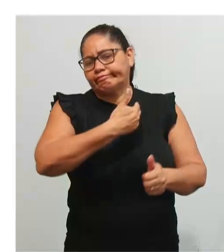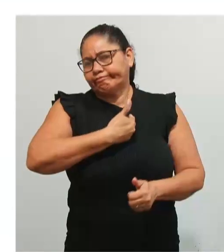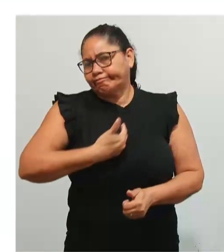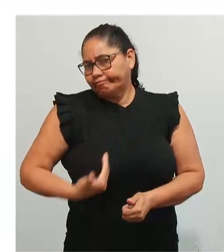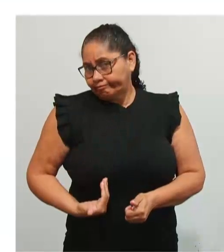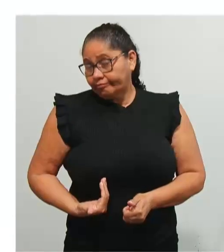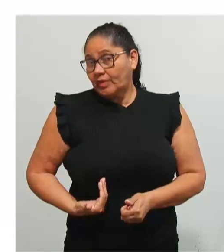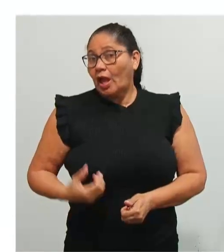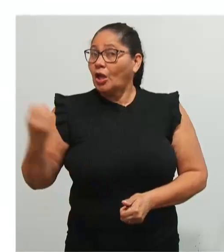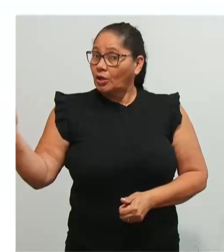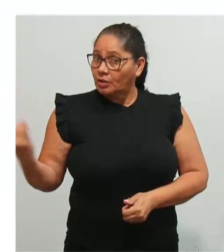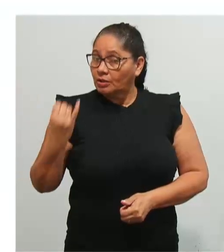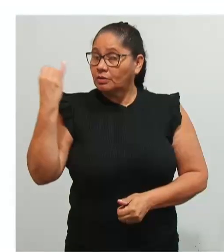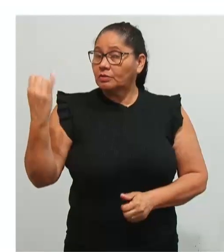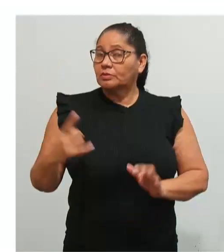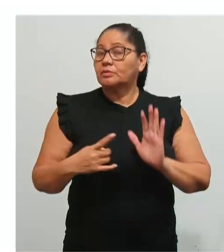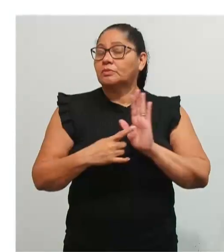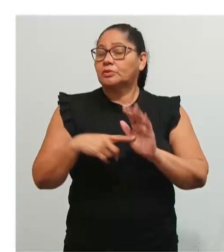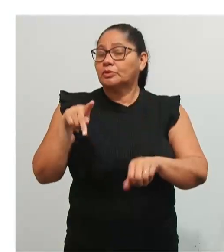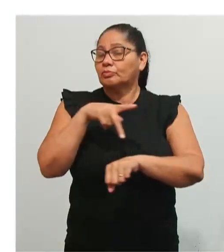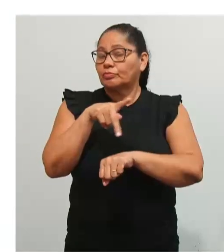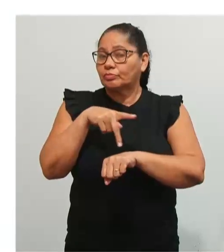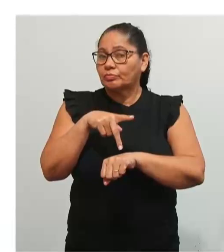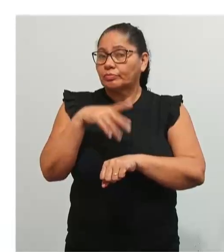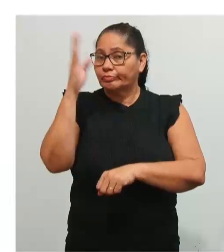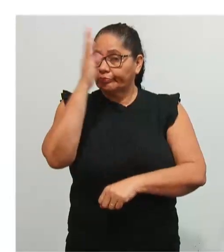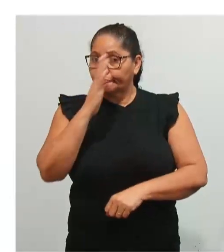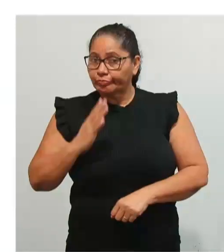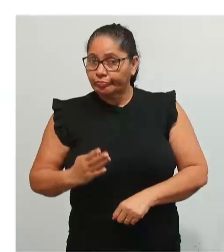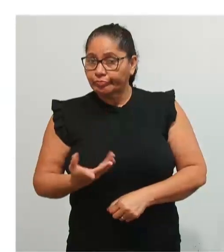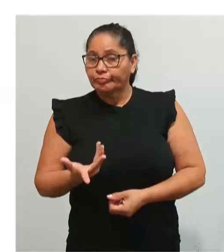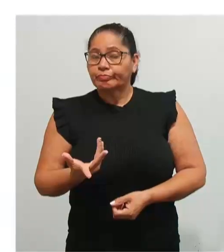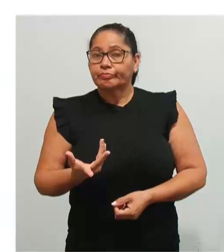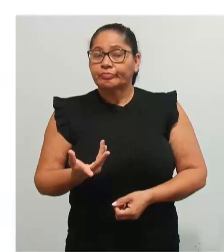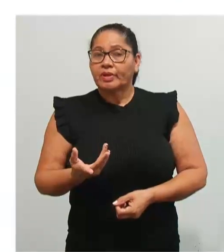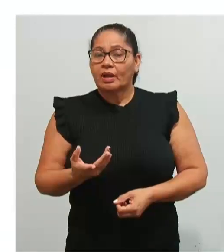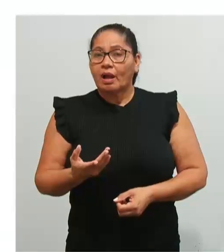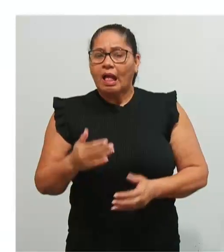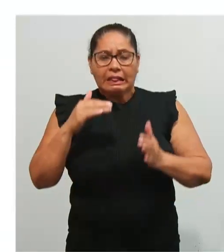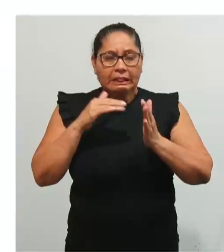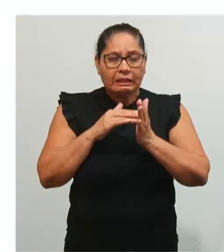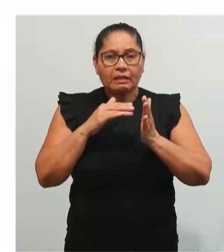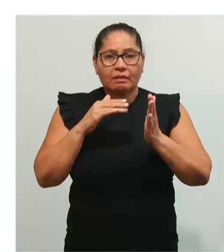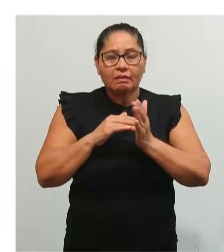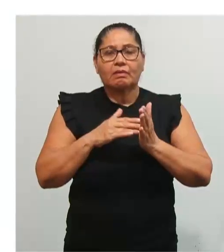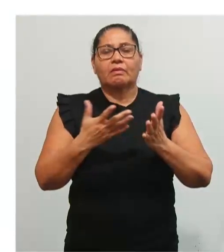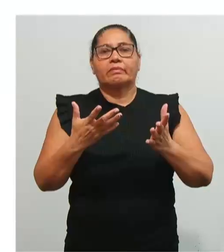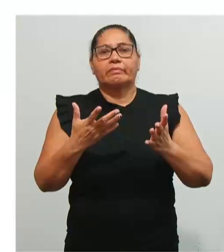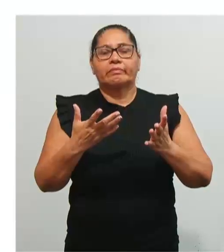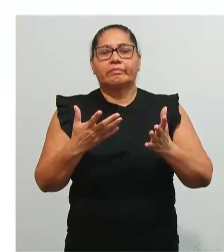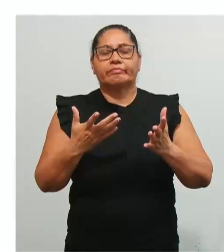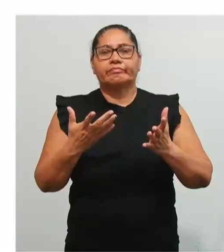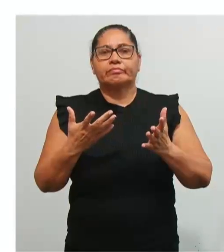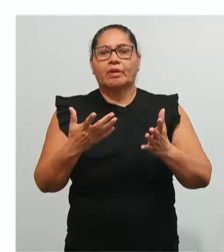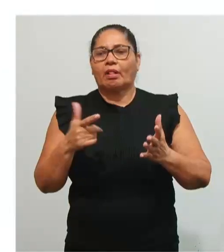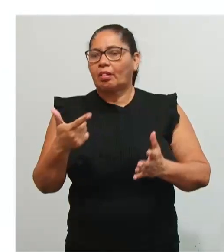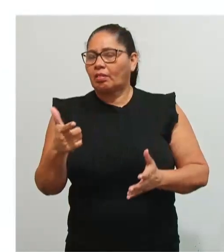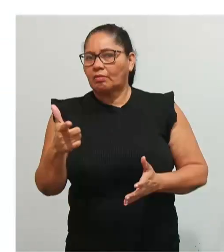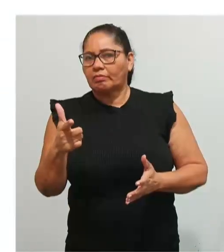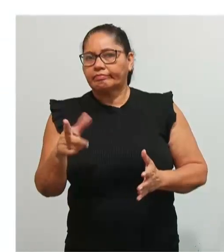É importante destacar que no Brasil, a transparência ainda está limitada às formas de publicação exigidas pela